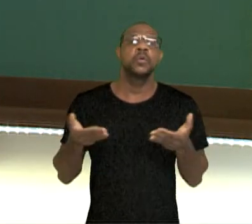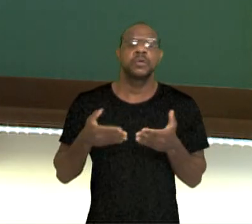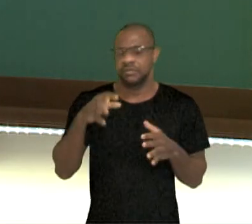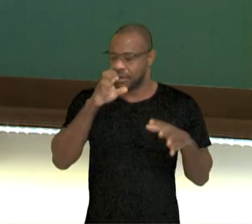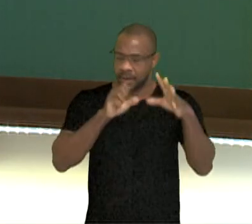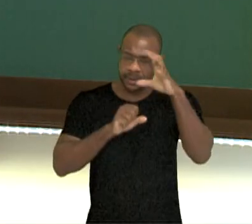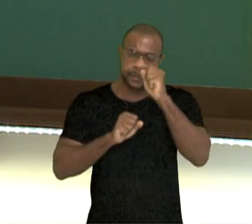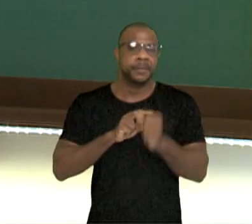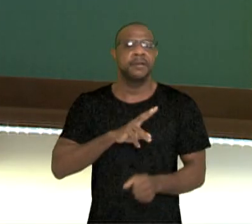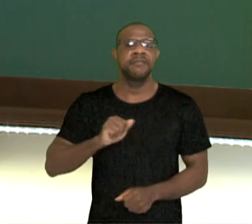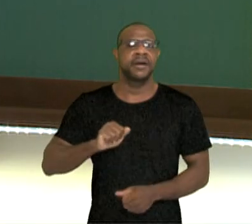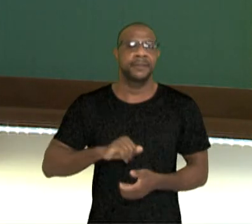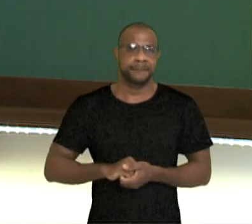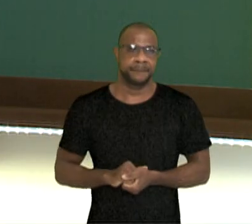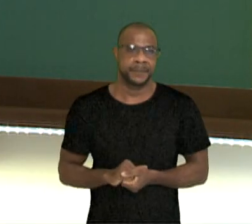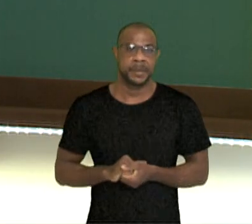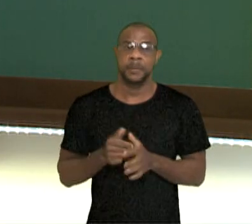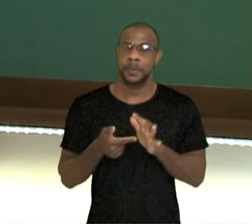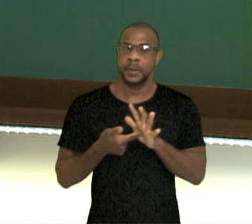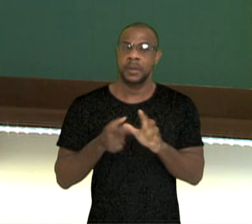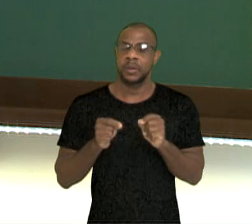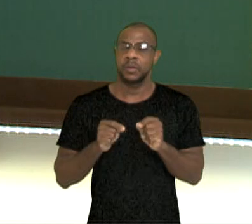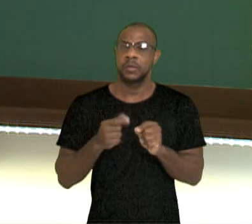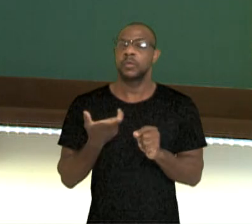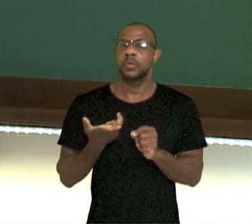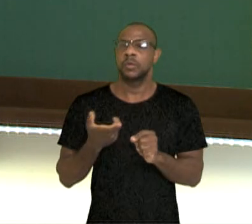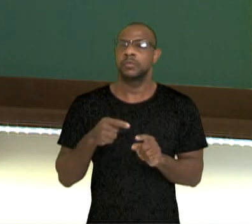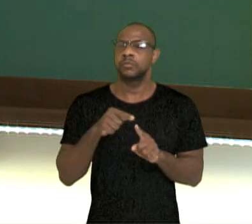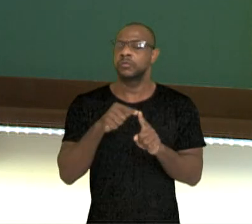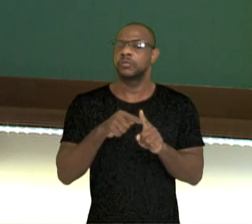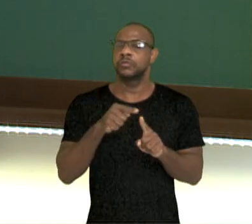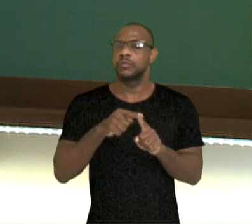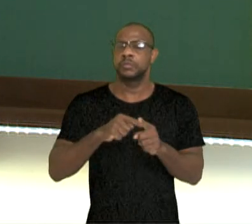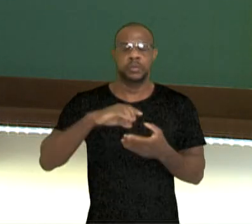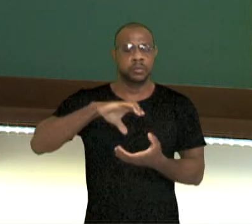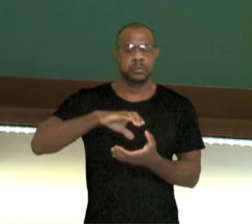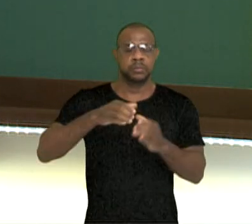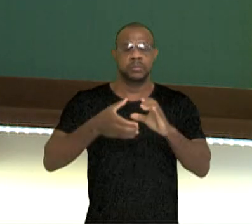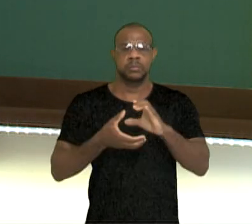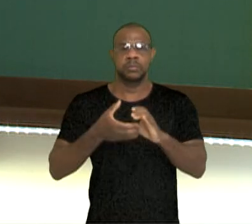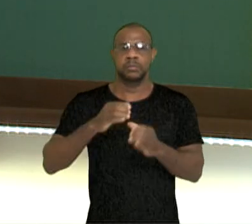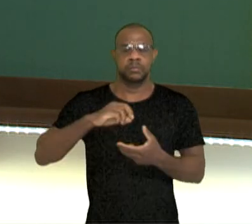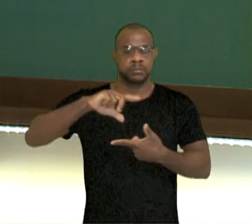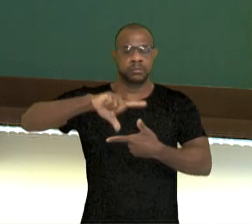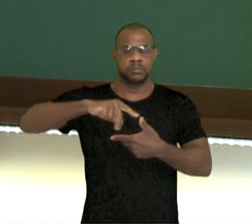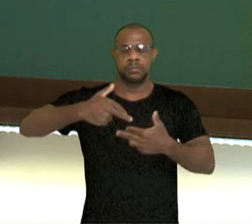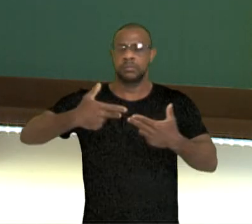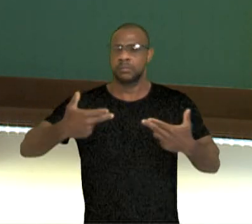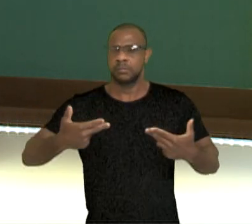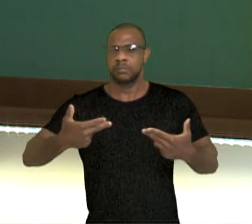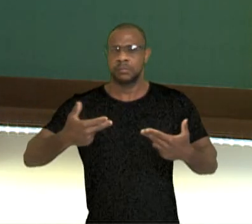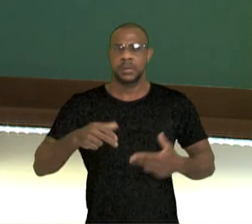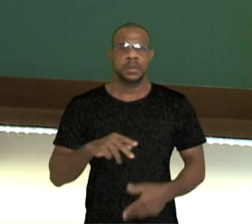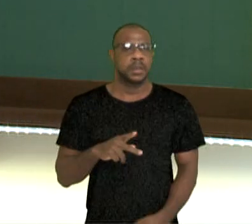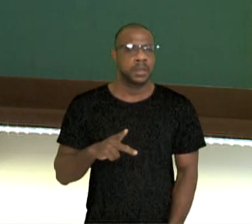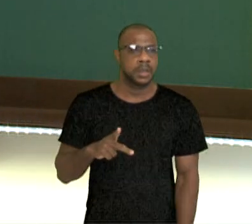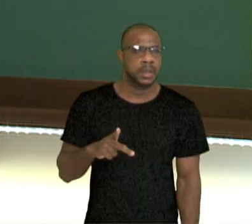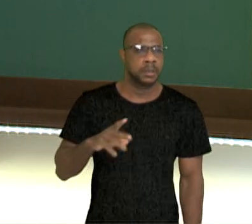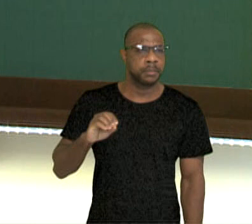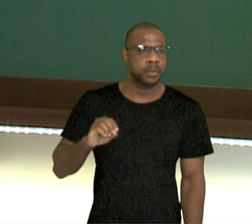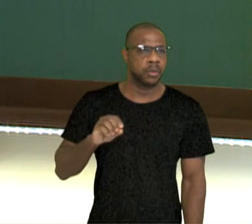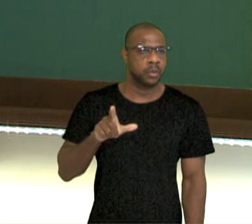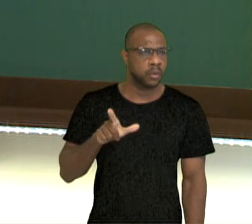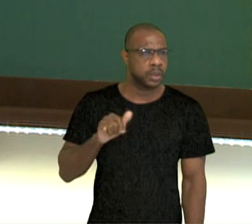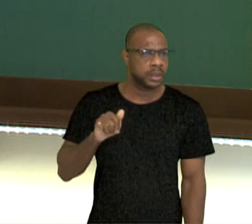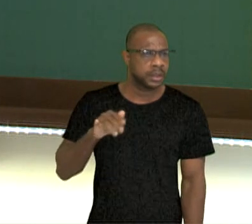hoje? Identificar quais solos geométricos são poliedros. Solos geométricos, poliedros, quanto